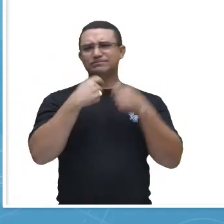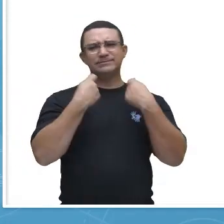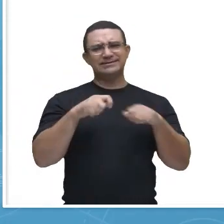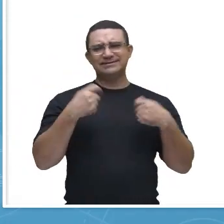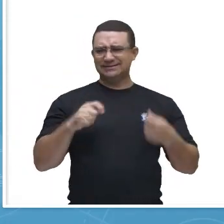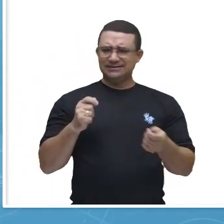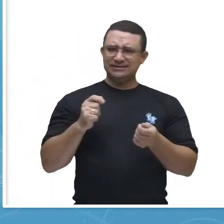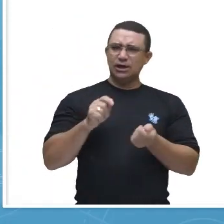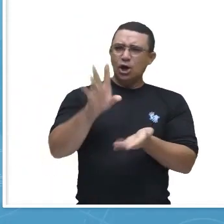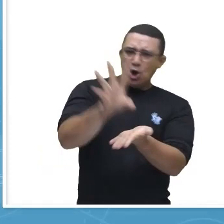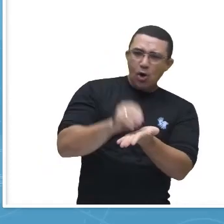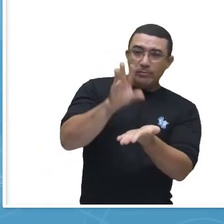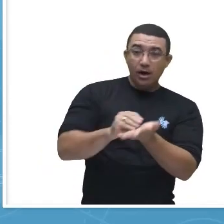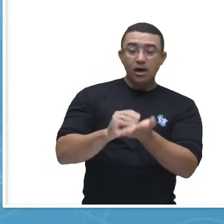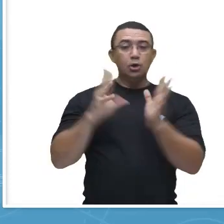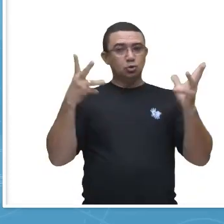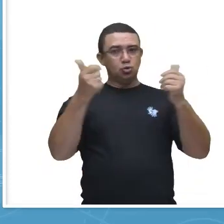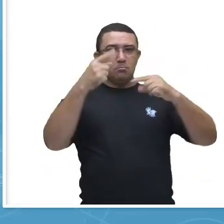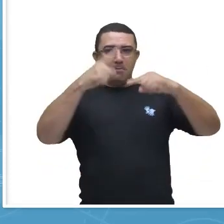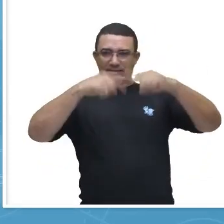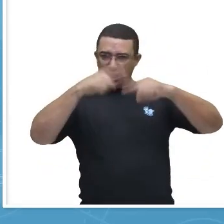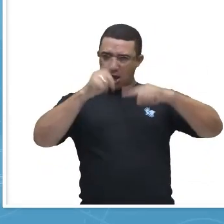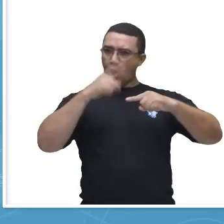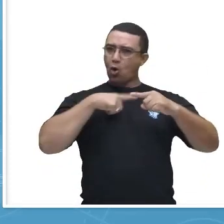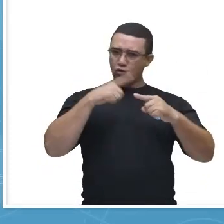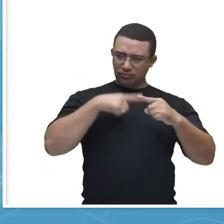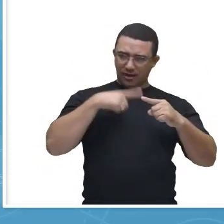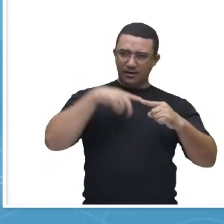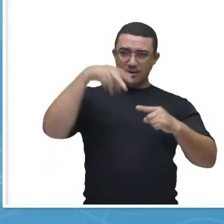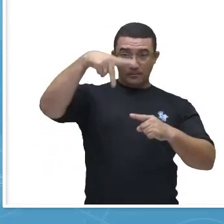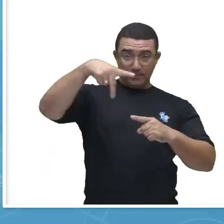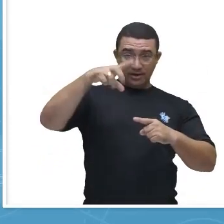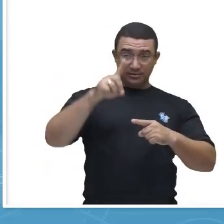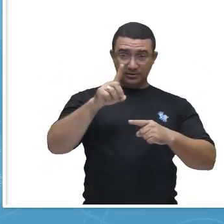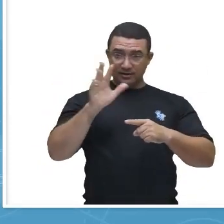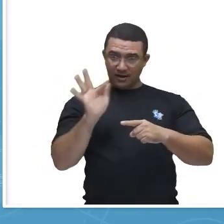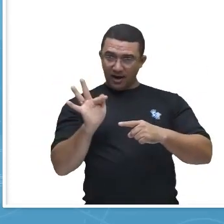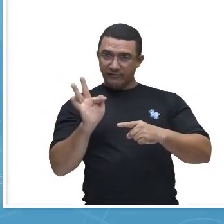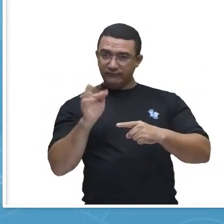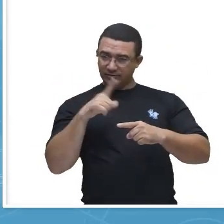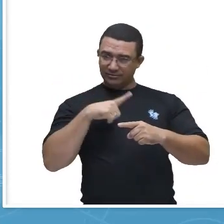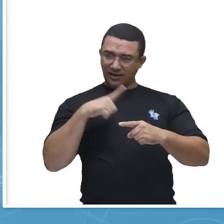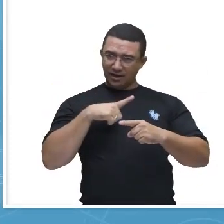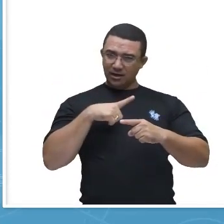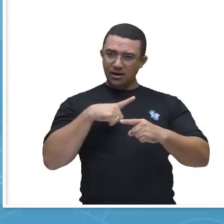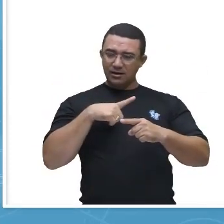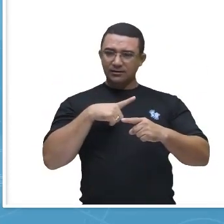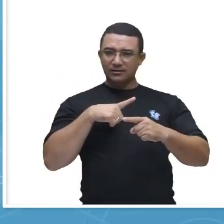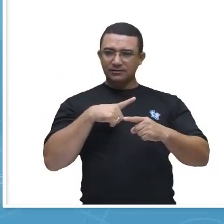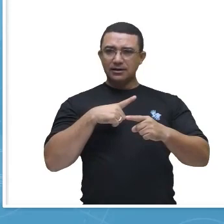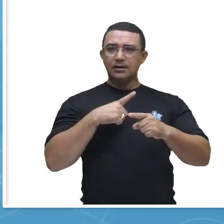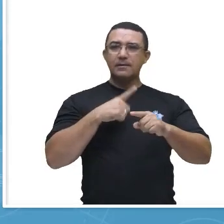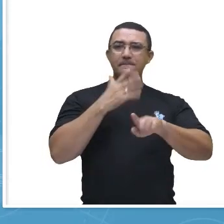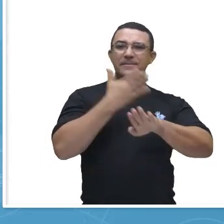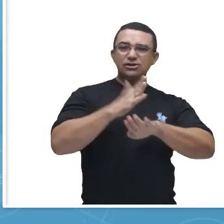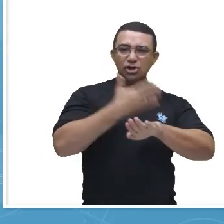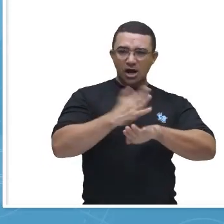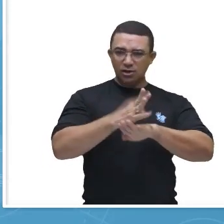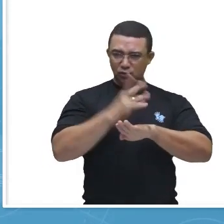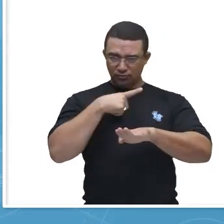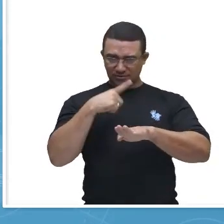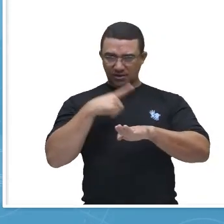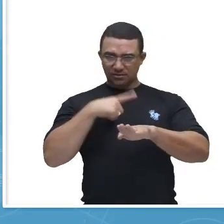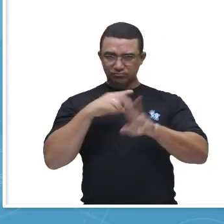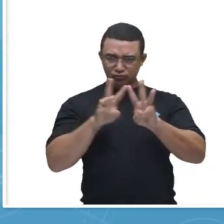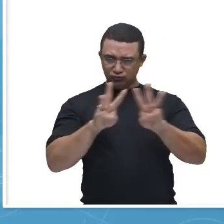copiar. Todo esse material tem lá no nosso caderno digital, né? Na parte de praticando, tá bom? E vamos